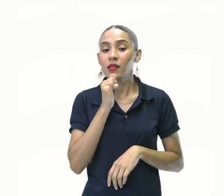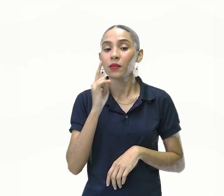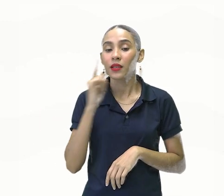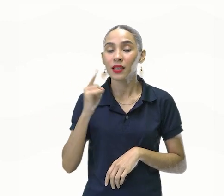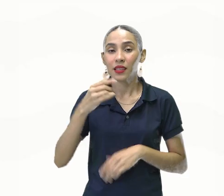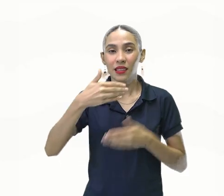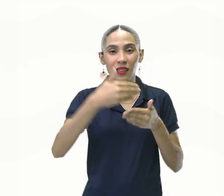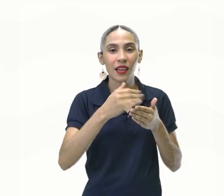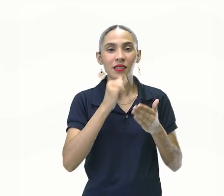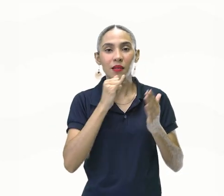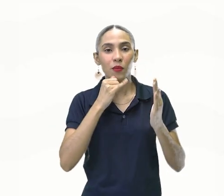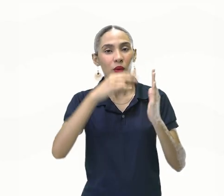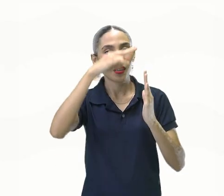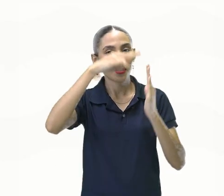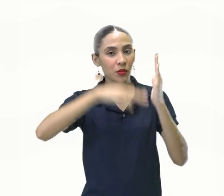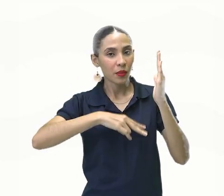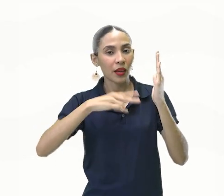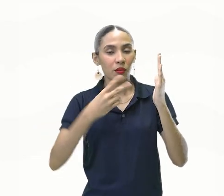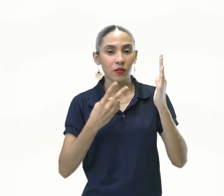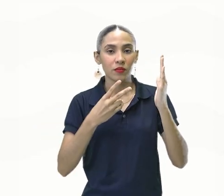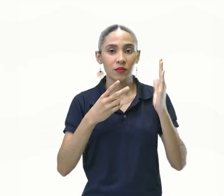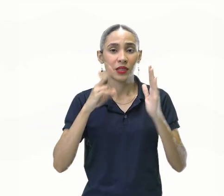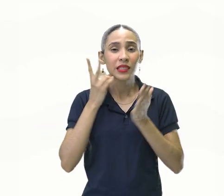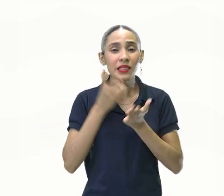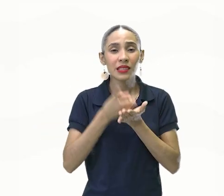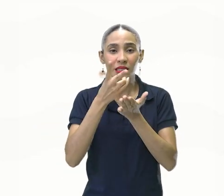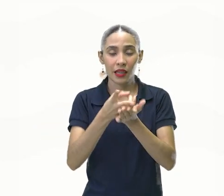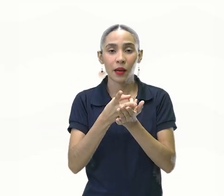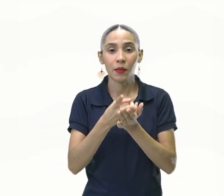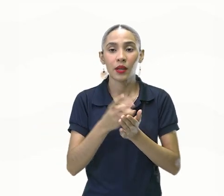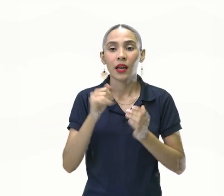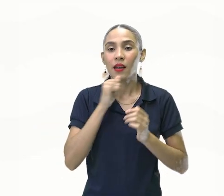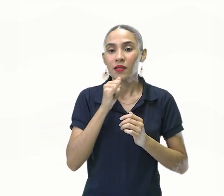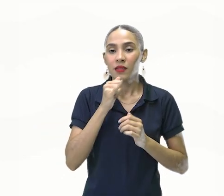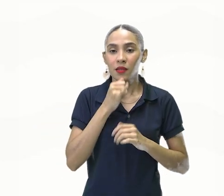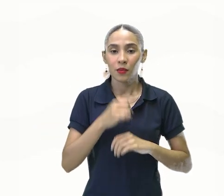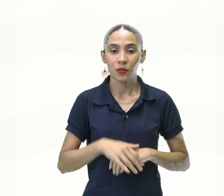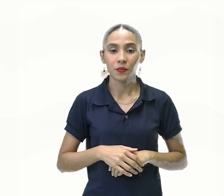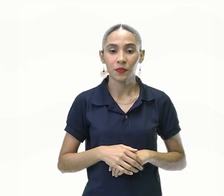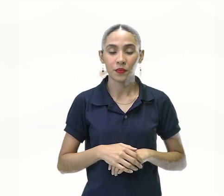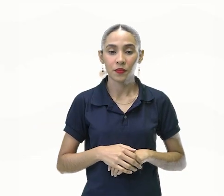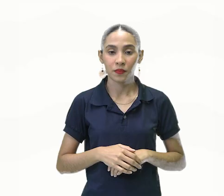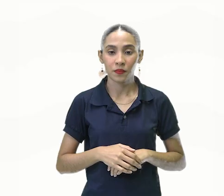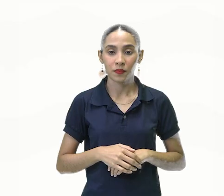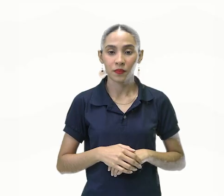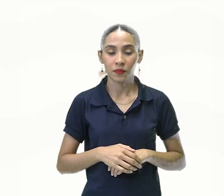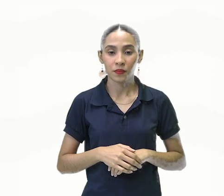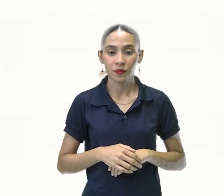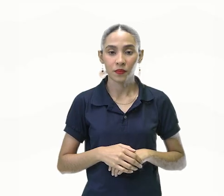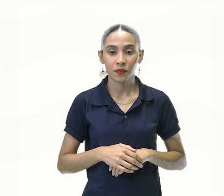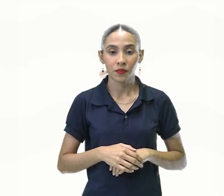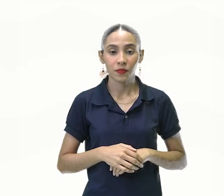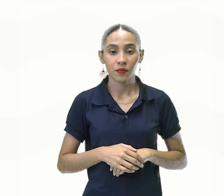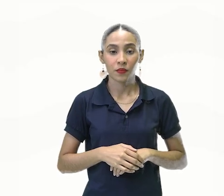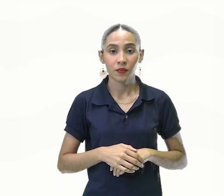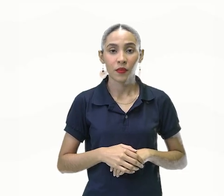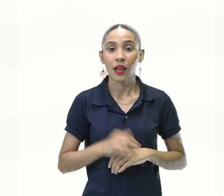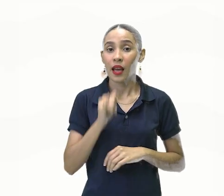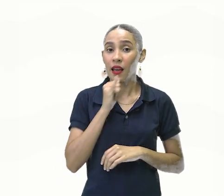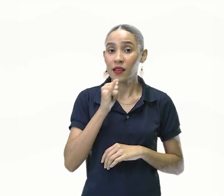No caso dos espelhos. Então, você observa que sempre, ao falar aqui